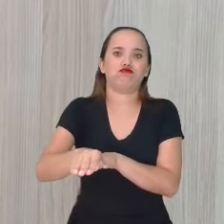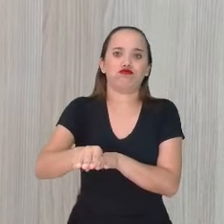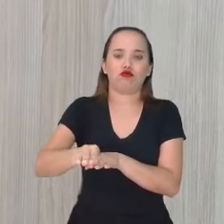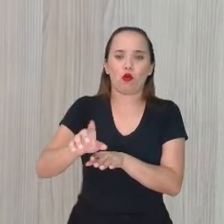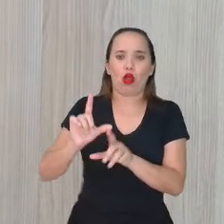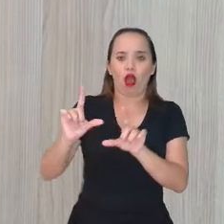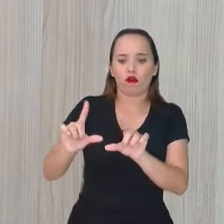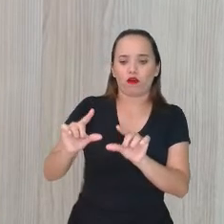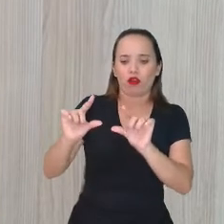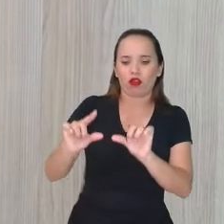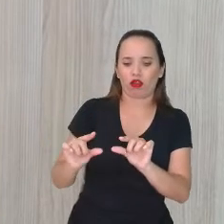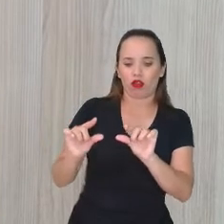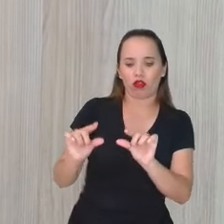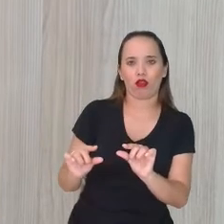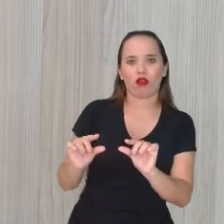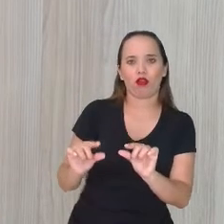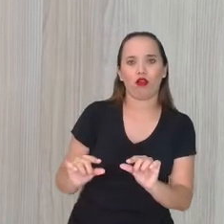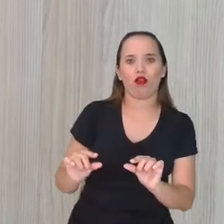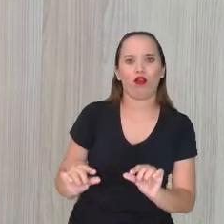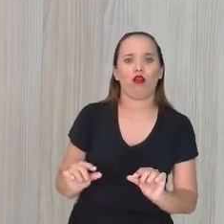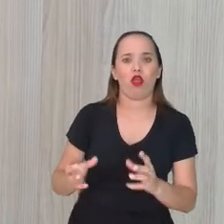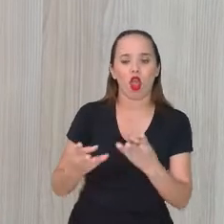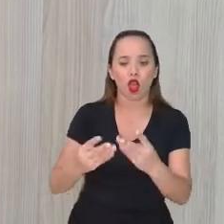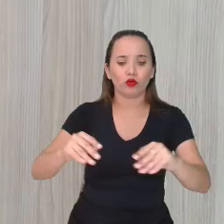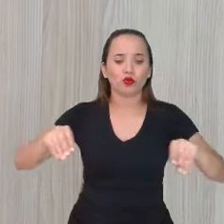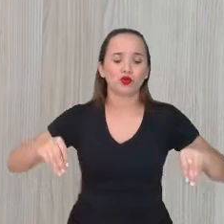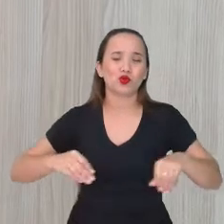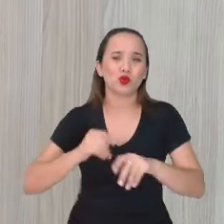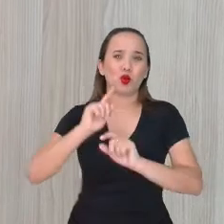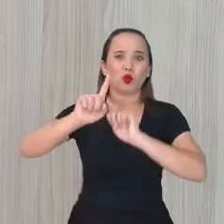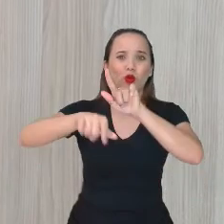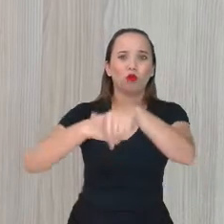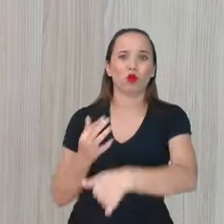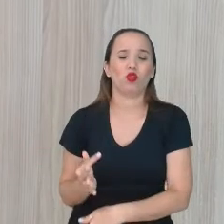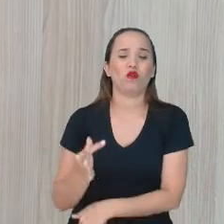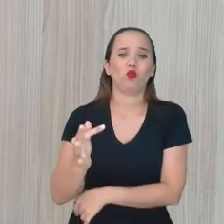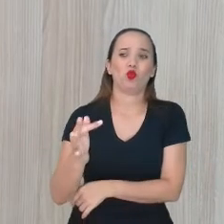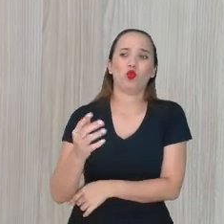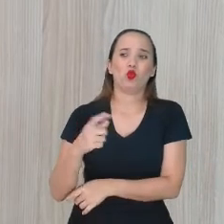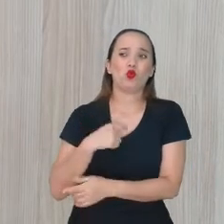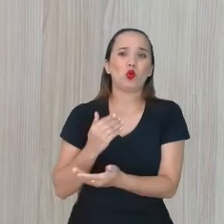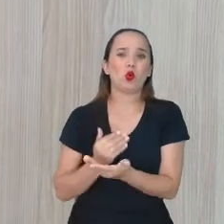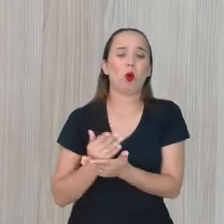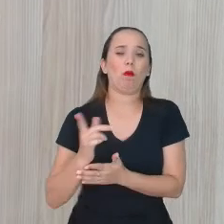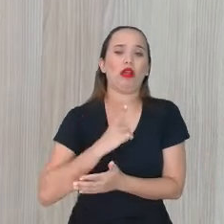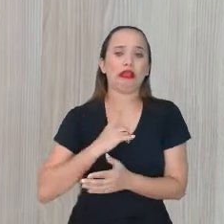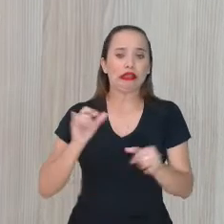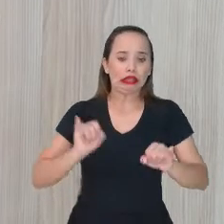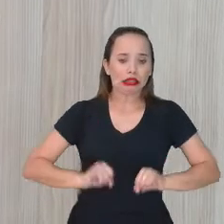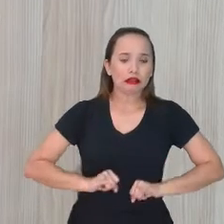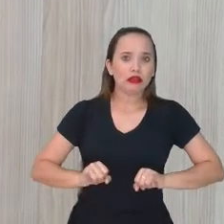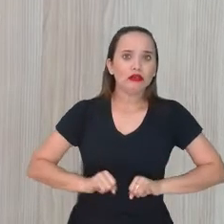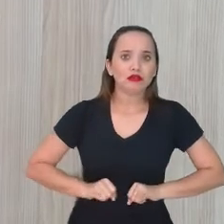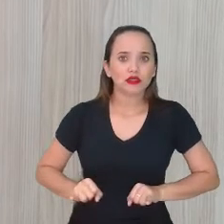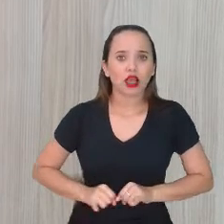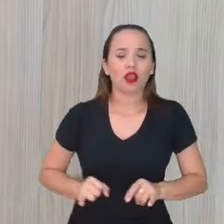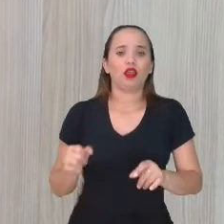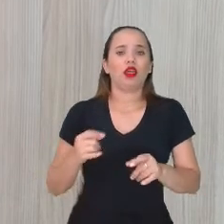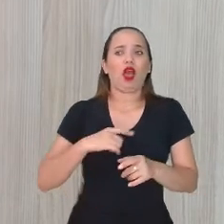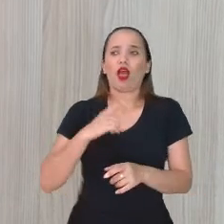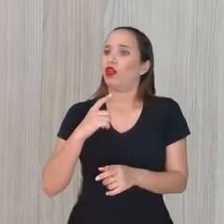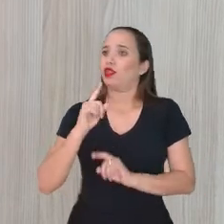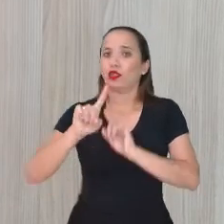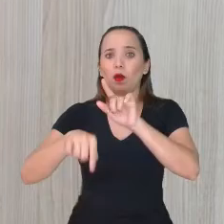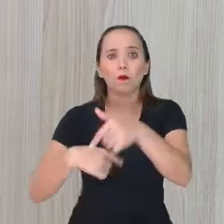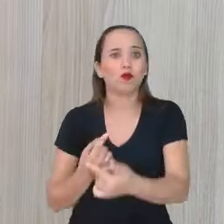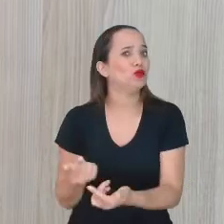sua porosidade, chegando lá na frente, muitas Empobrecendo, né? vezes, exatamente, até criar rachaduras naquele solo, né? Isso. Tornando ele improdutivo.